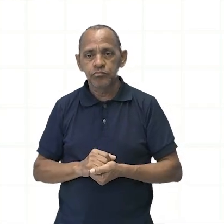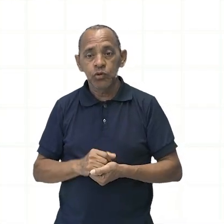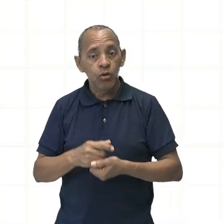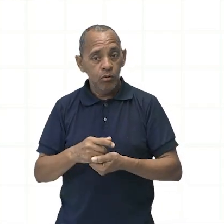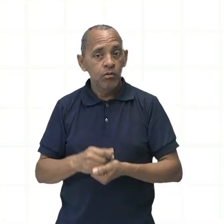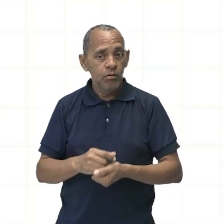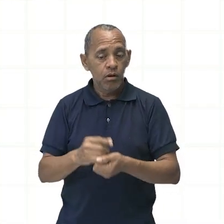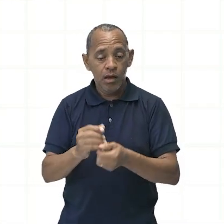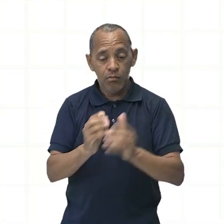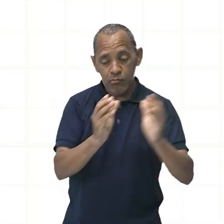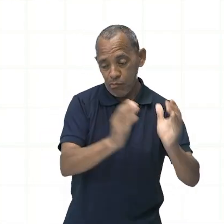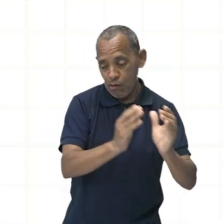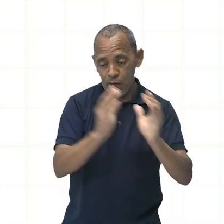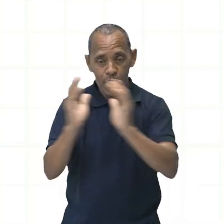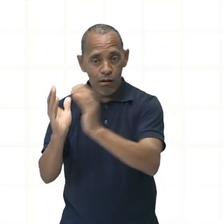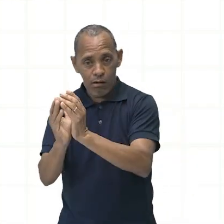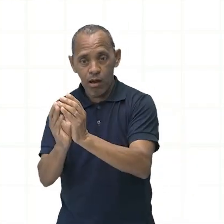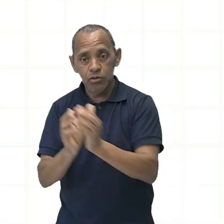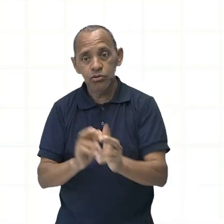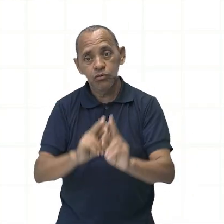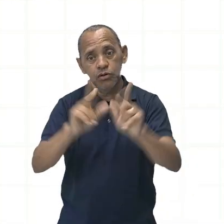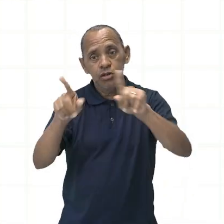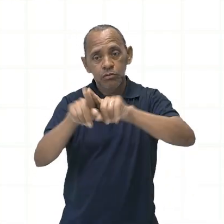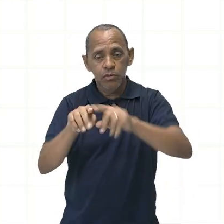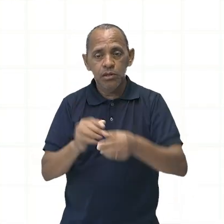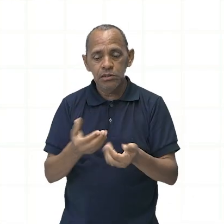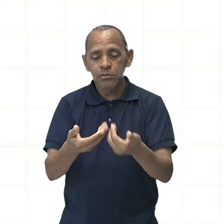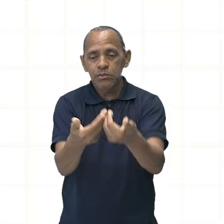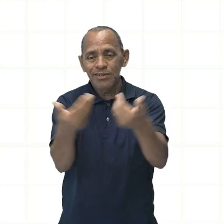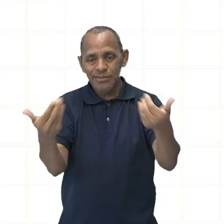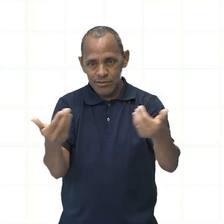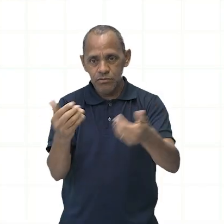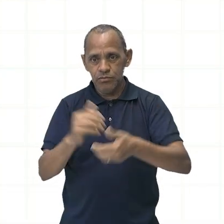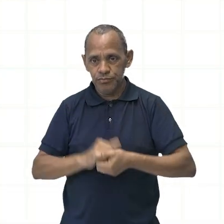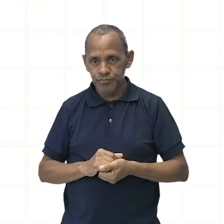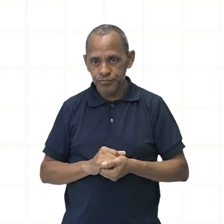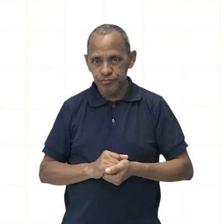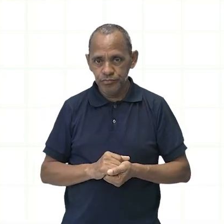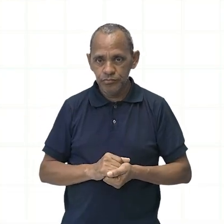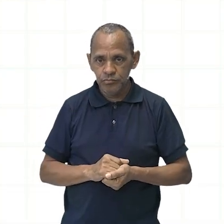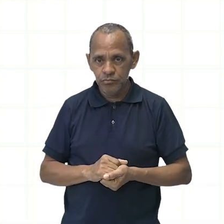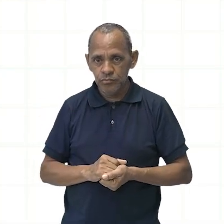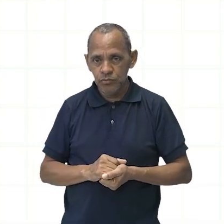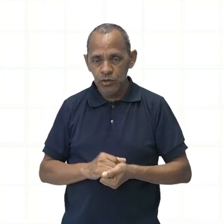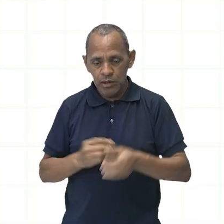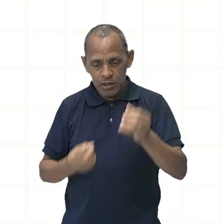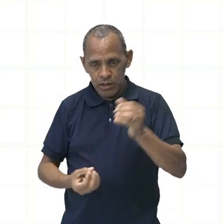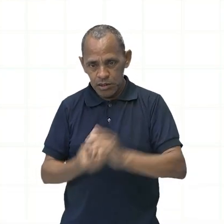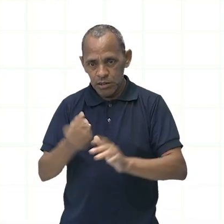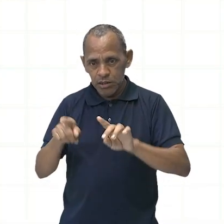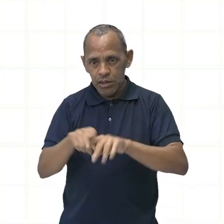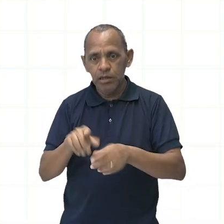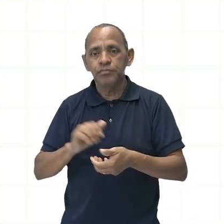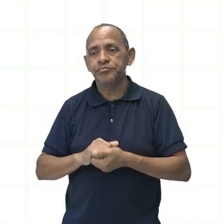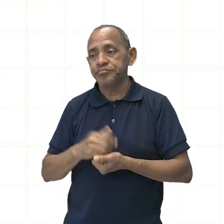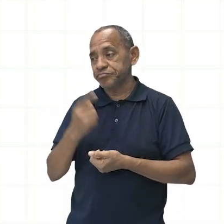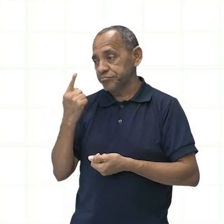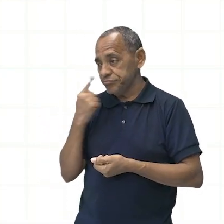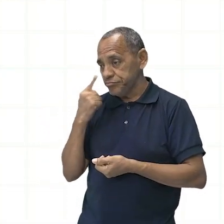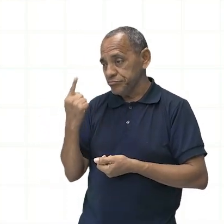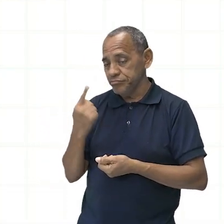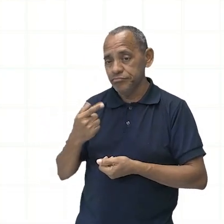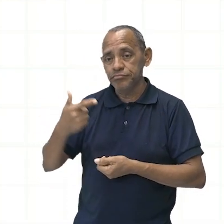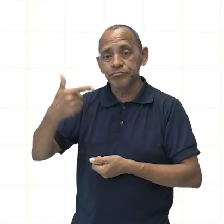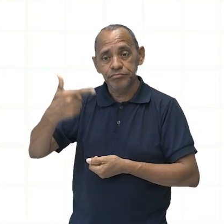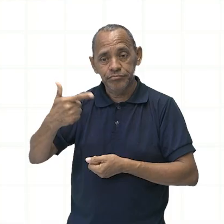a separação dessas cromátides irmãs, marcando assim a anáfase 2. Então, vocês devem lembrar que